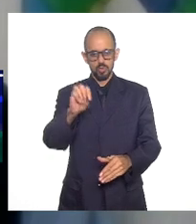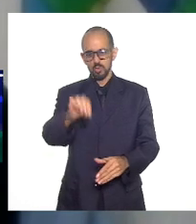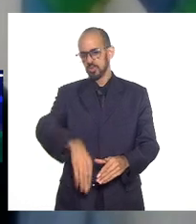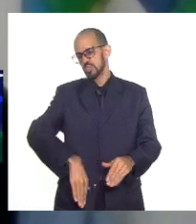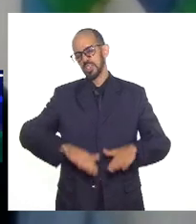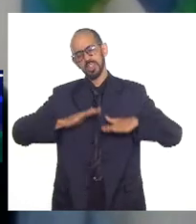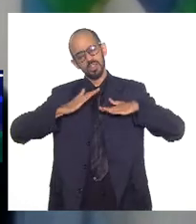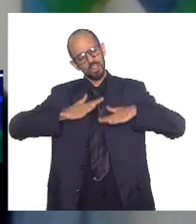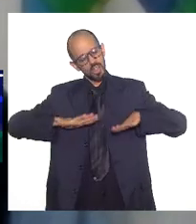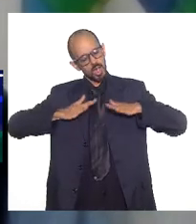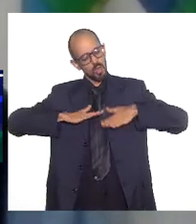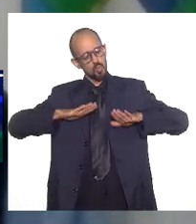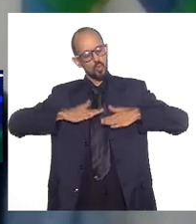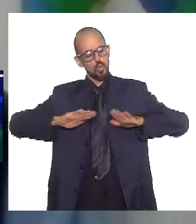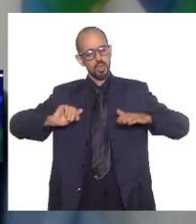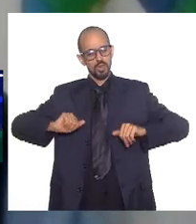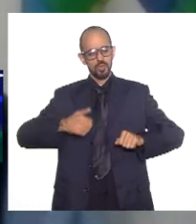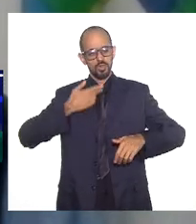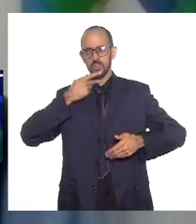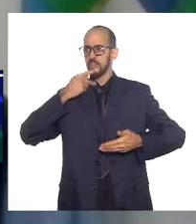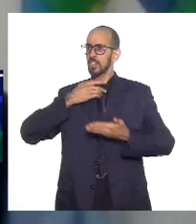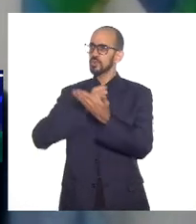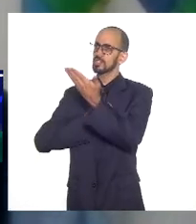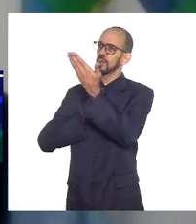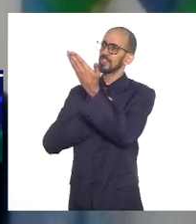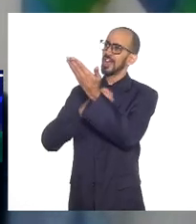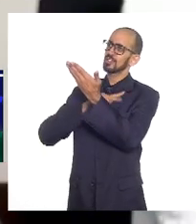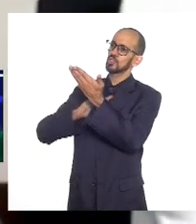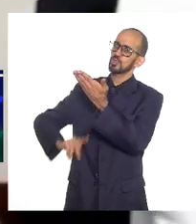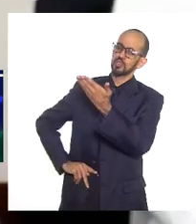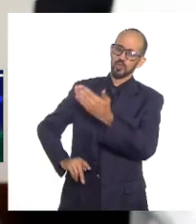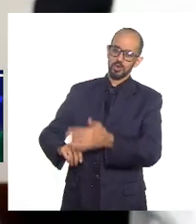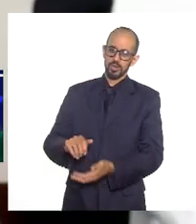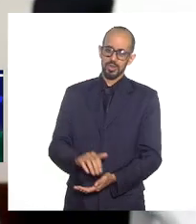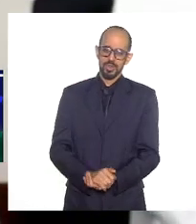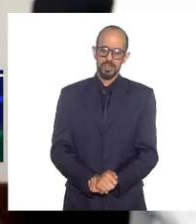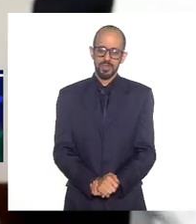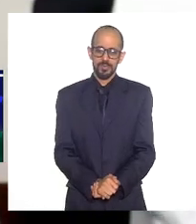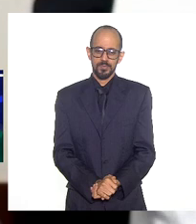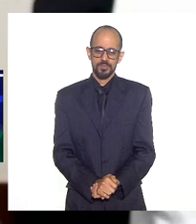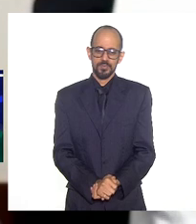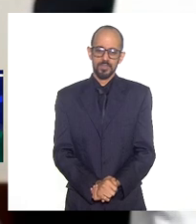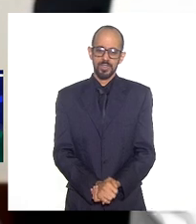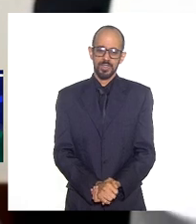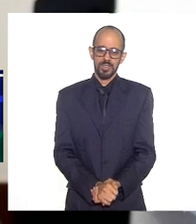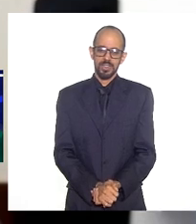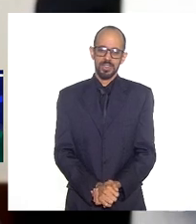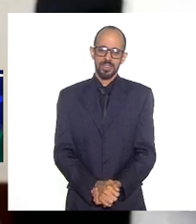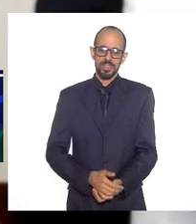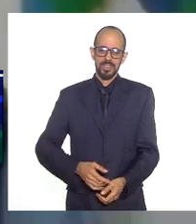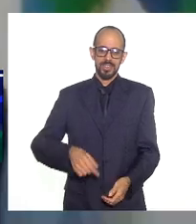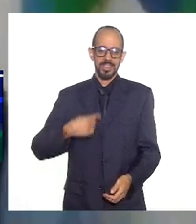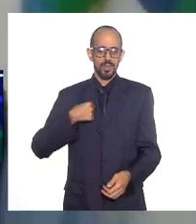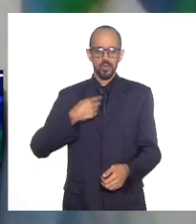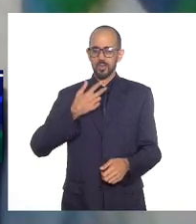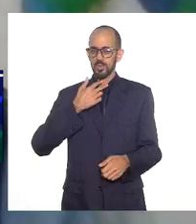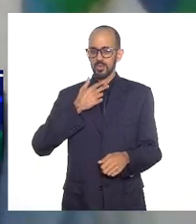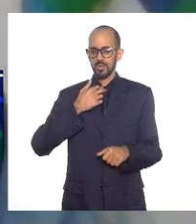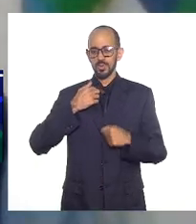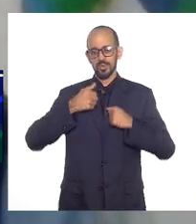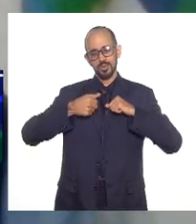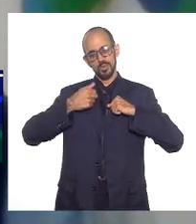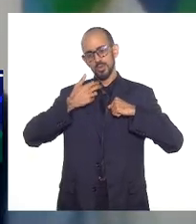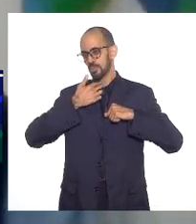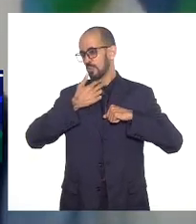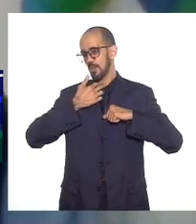sim favorável. Quero dizer que estou com saudade de você. Eu também. Achado muito, mas eu posso mandar minhas saudações no